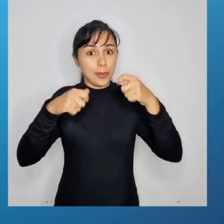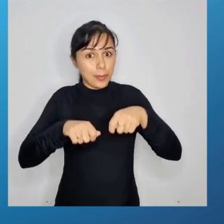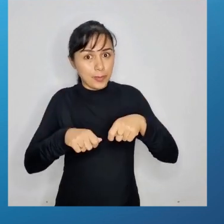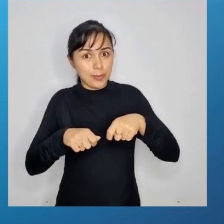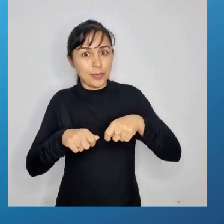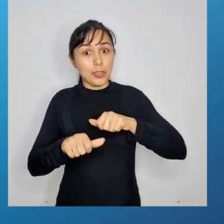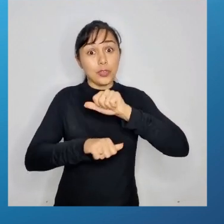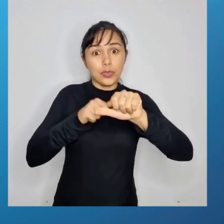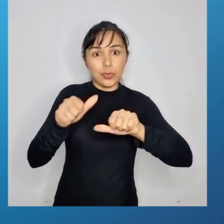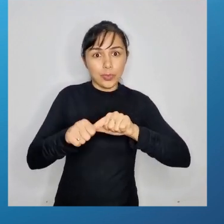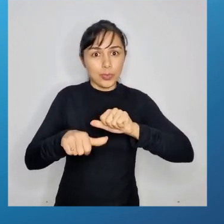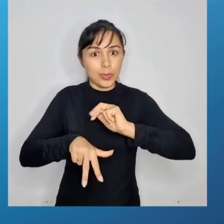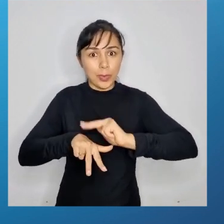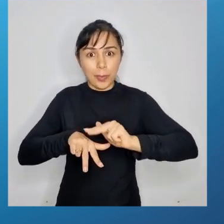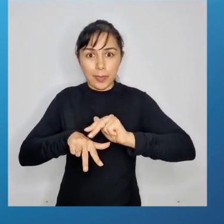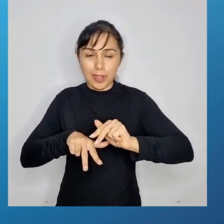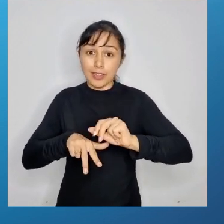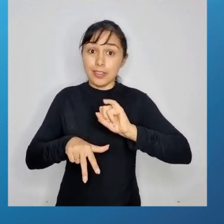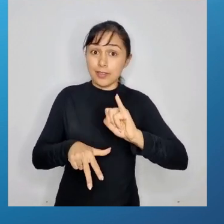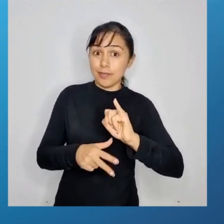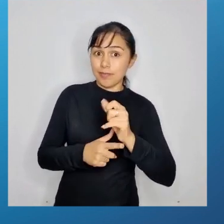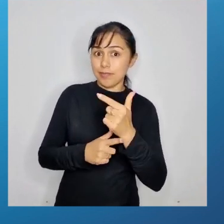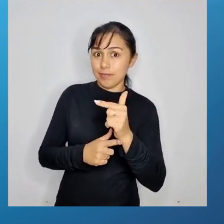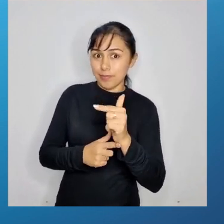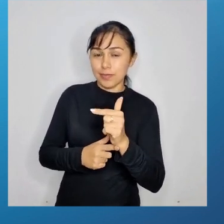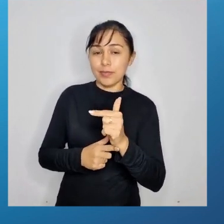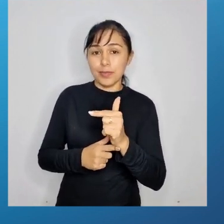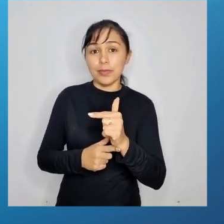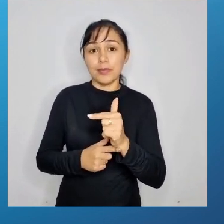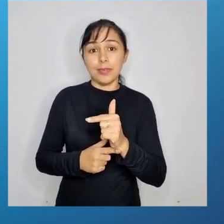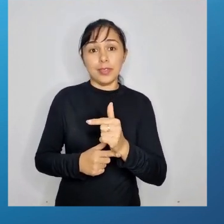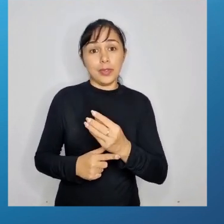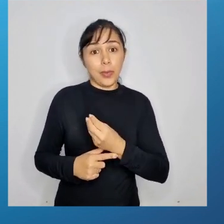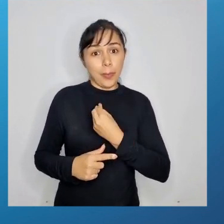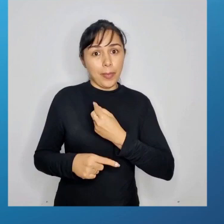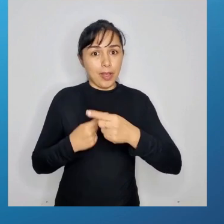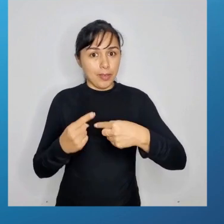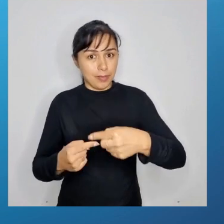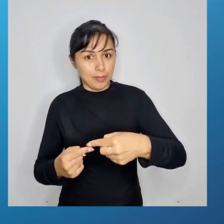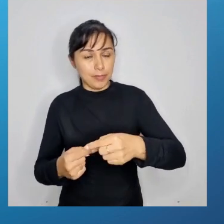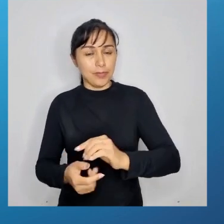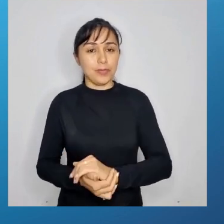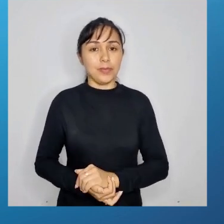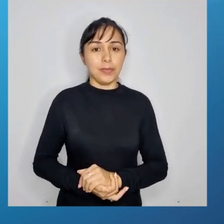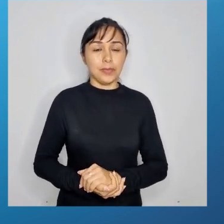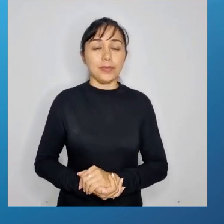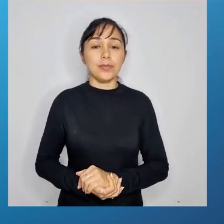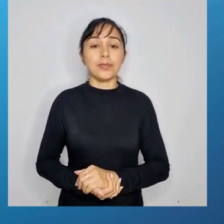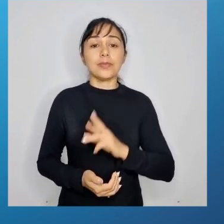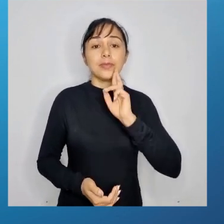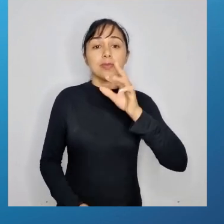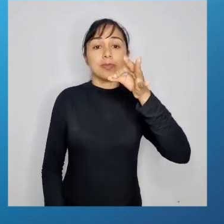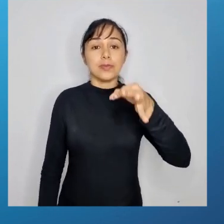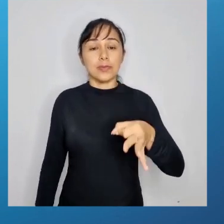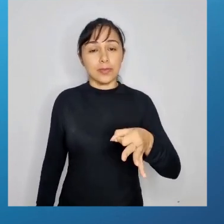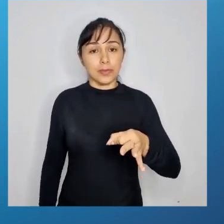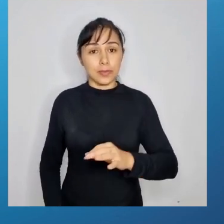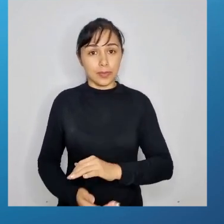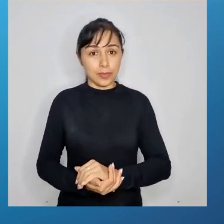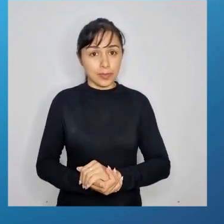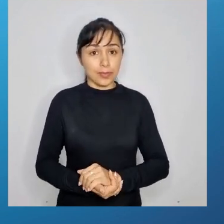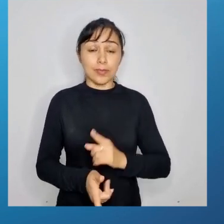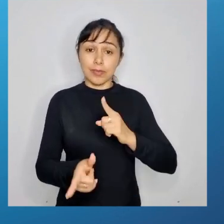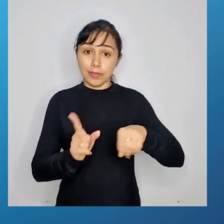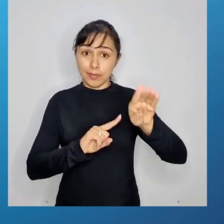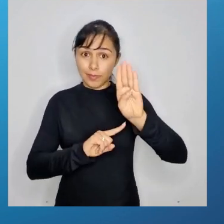de sexo quando não há o sexo oposto para a reprodução. Qual é a nossa resposta correta? Letra